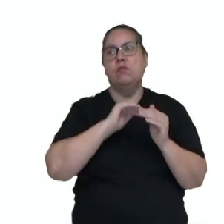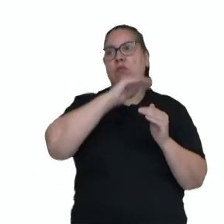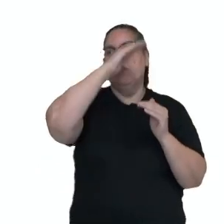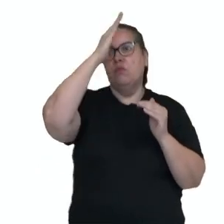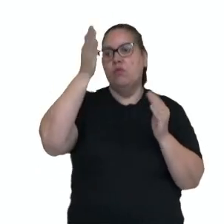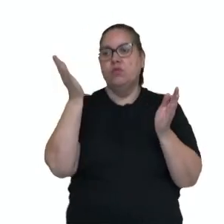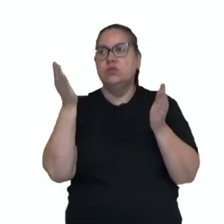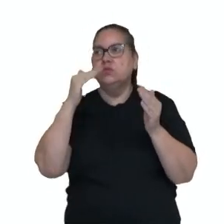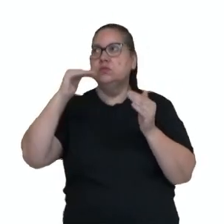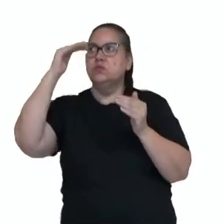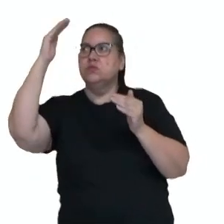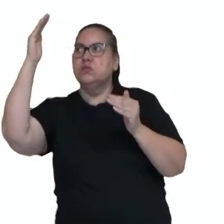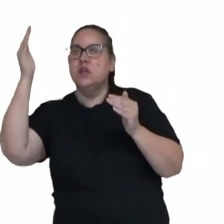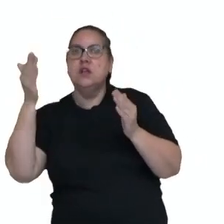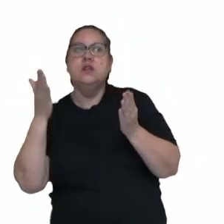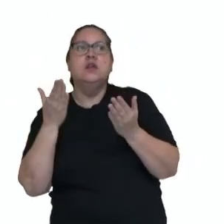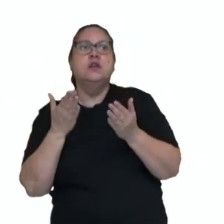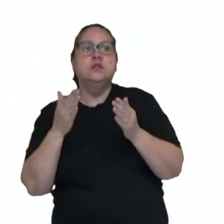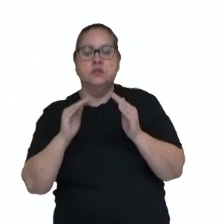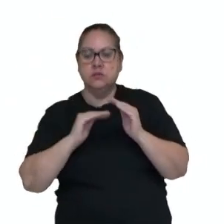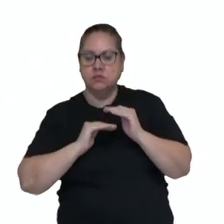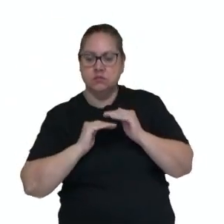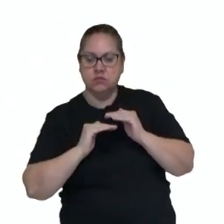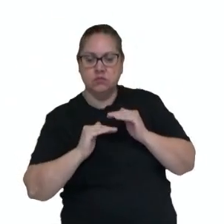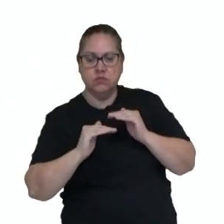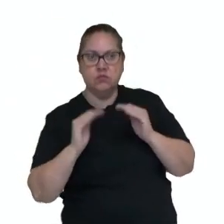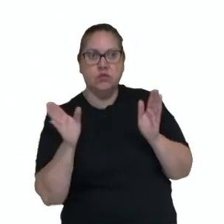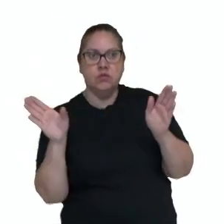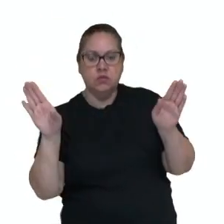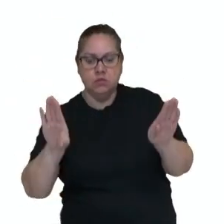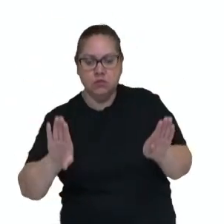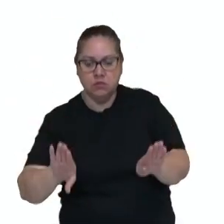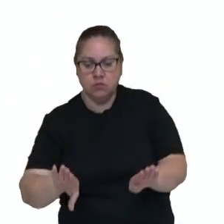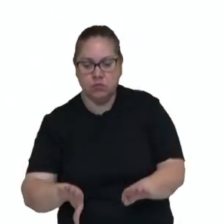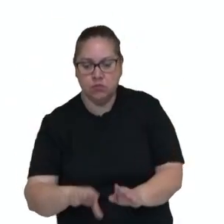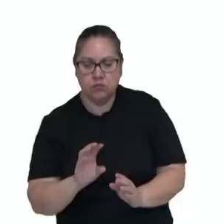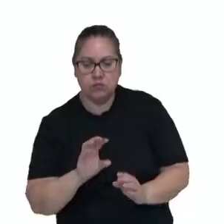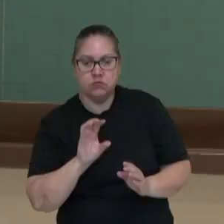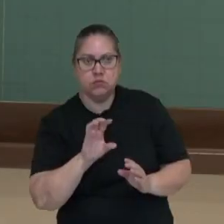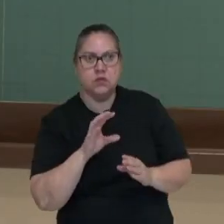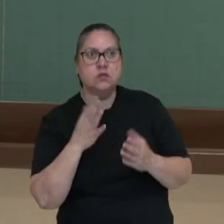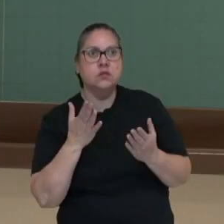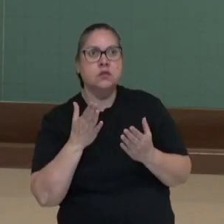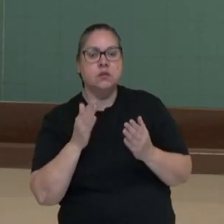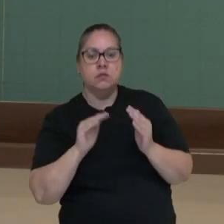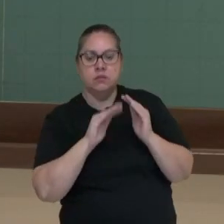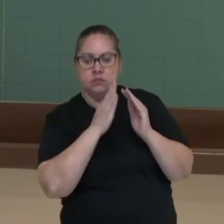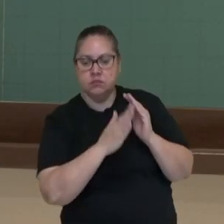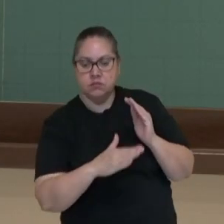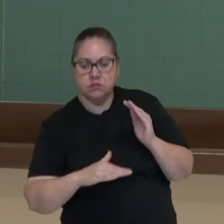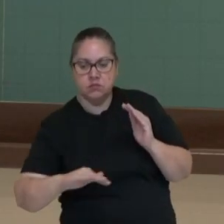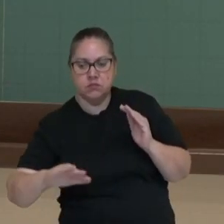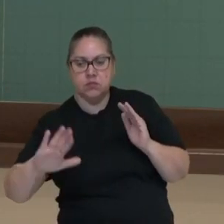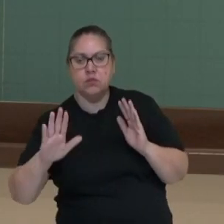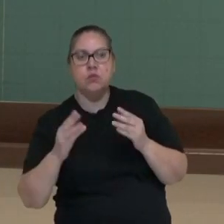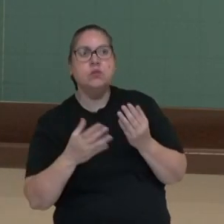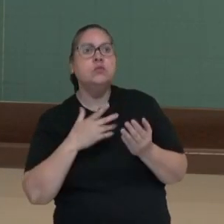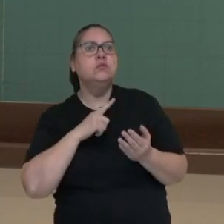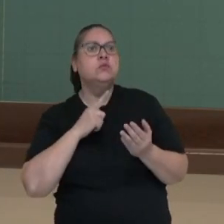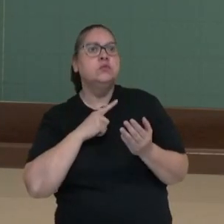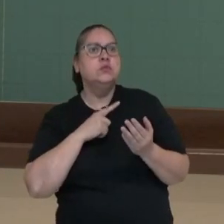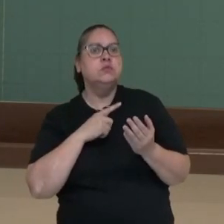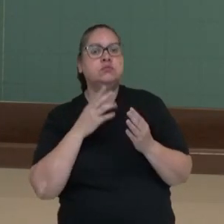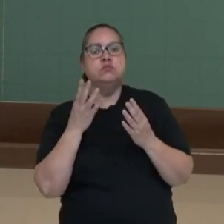por serras, e a parte ali do meio, vamos dizer assim, é mais aplainada. Quando eu tenho esse tipo